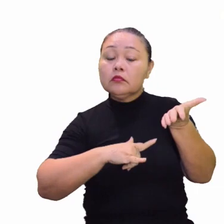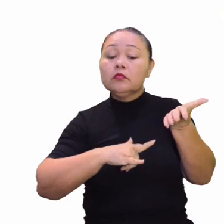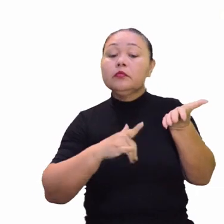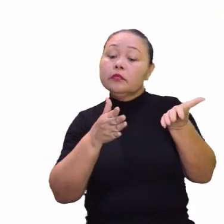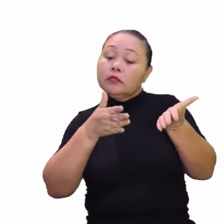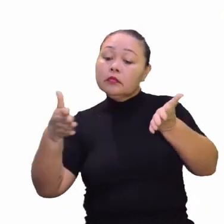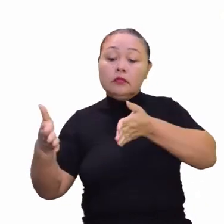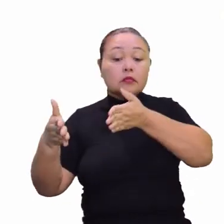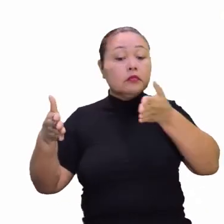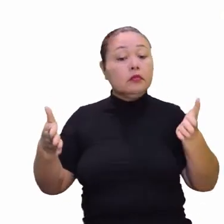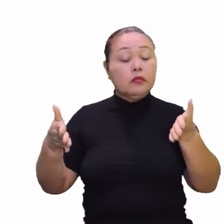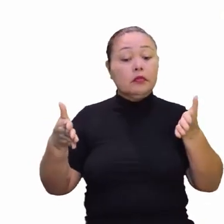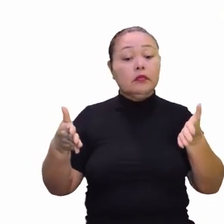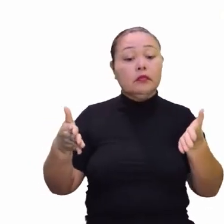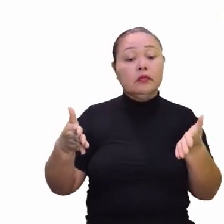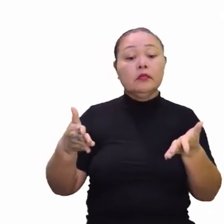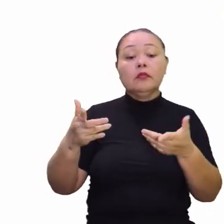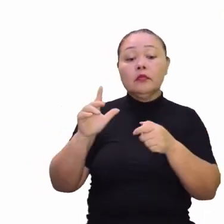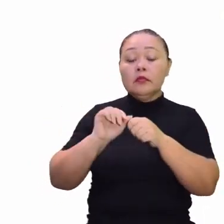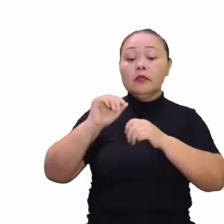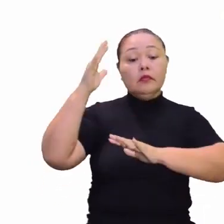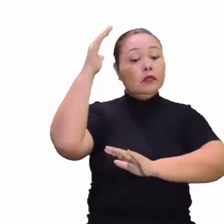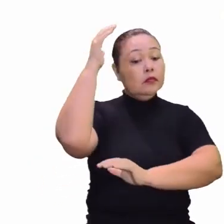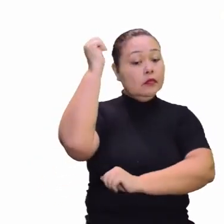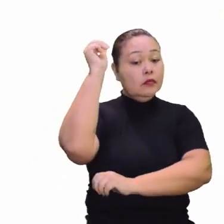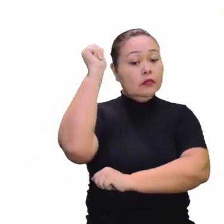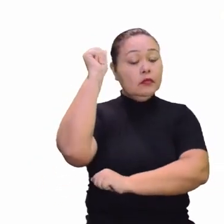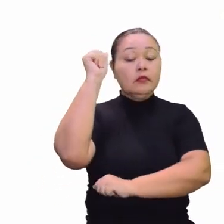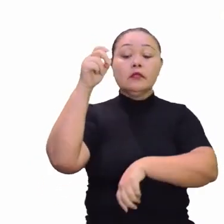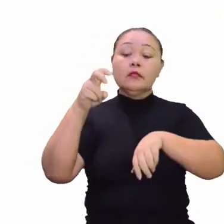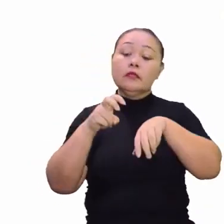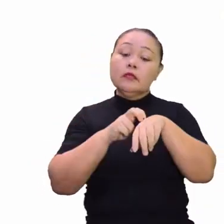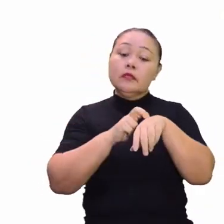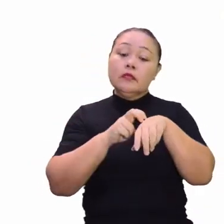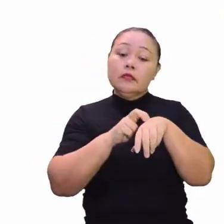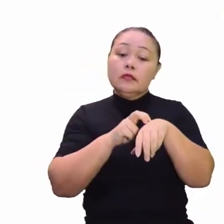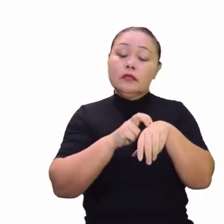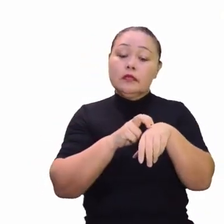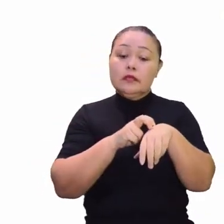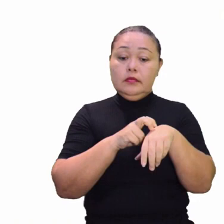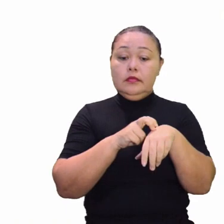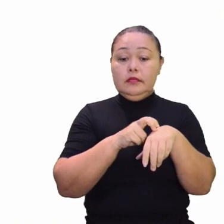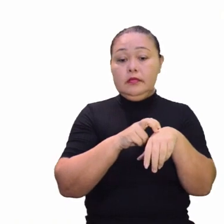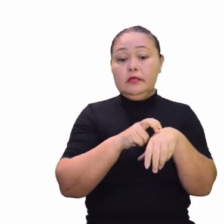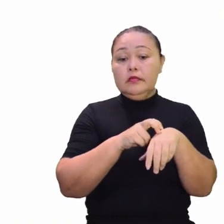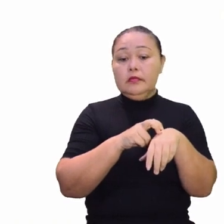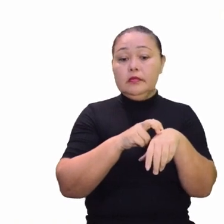Tordesilhas. As posses espanholas estão em verde